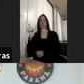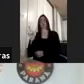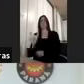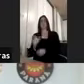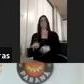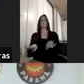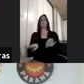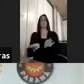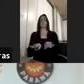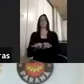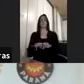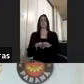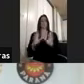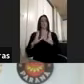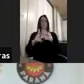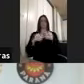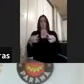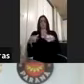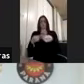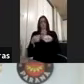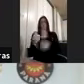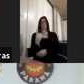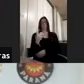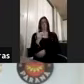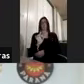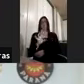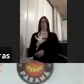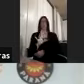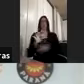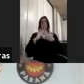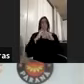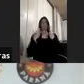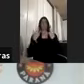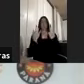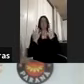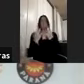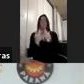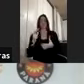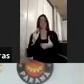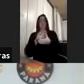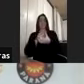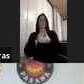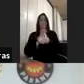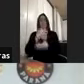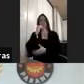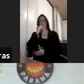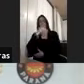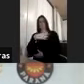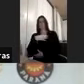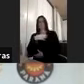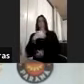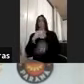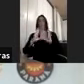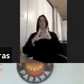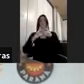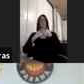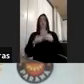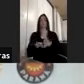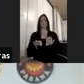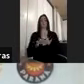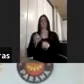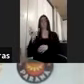estão apoiando, estão juntos, como as esposas estão juntas, as mães, as filhas, os filhos, e os vizinhos, gente.